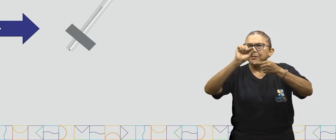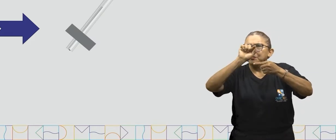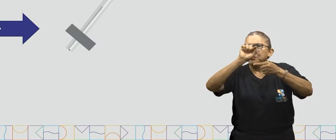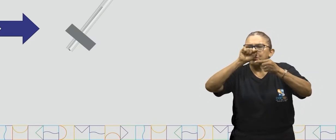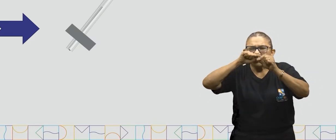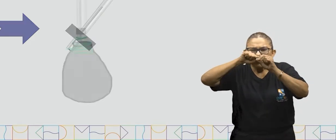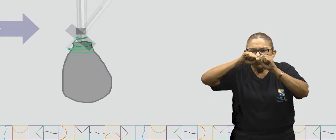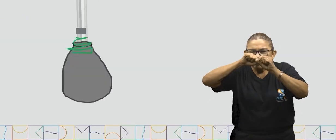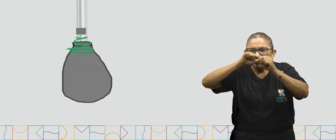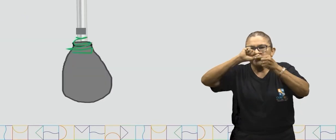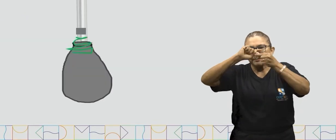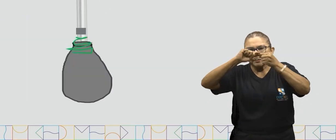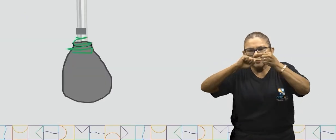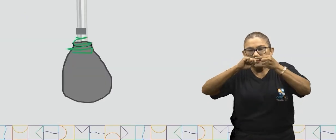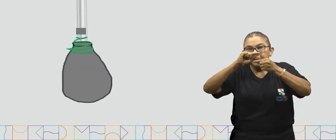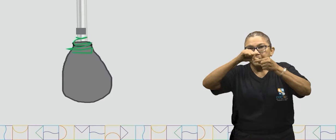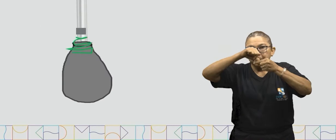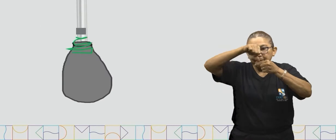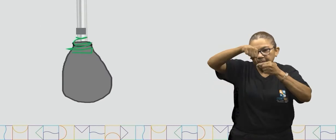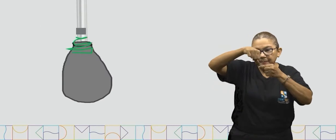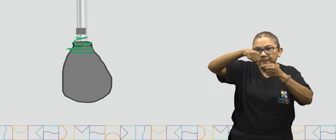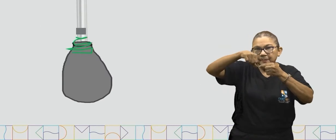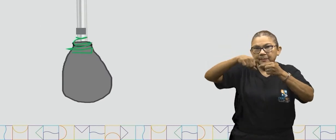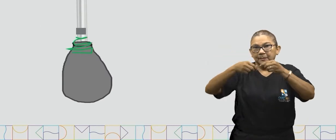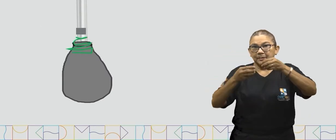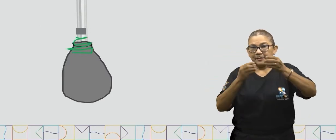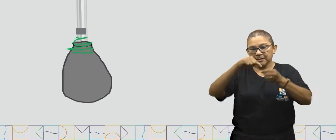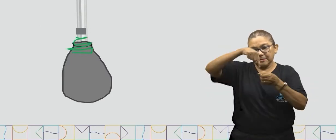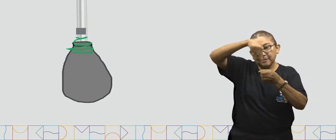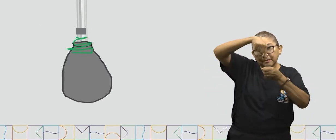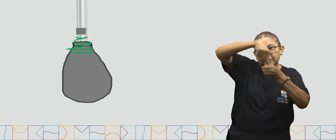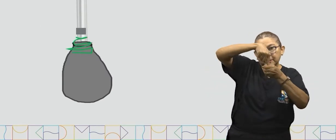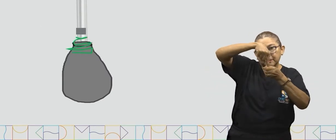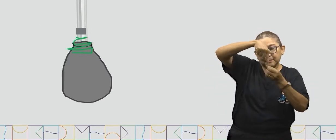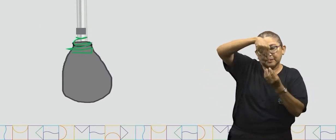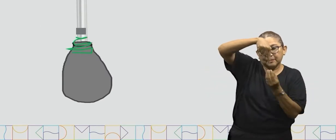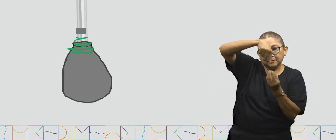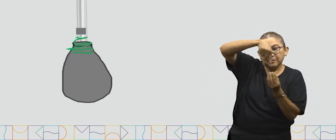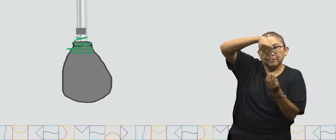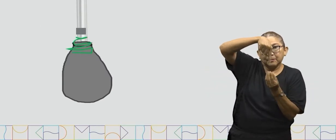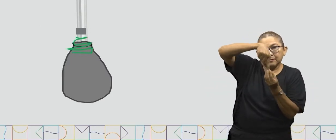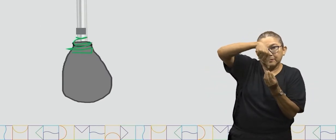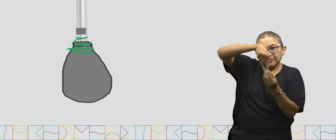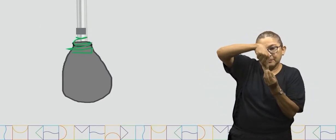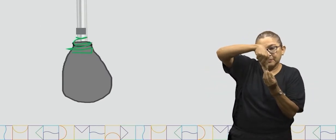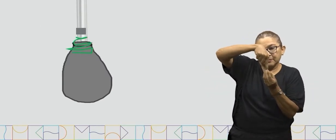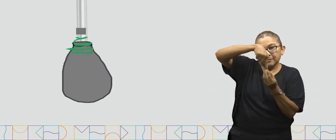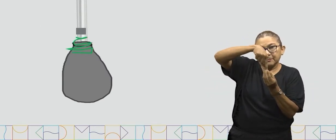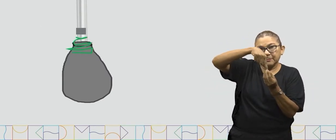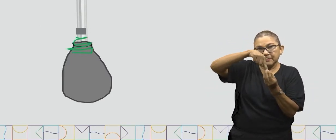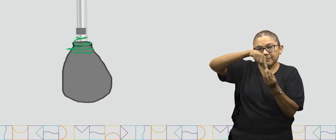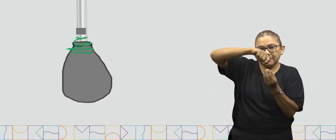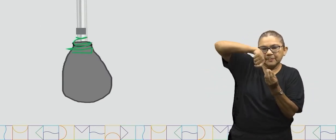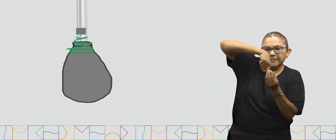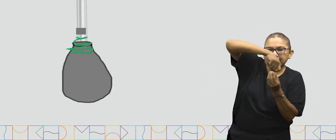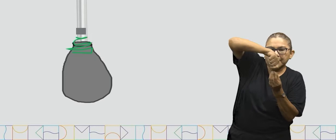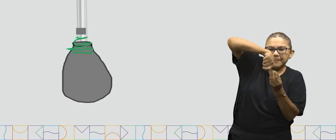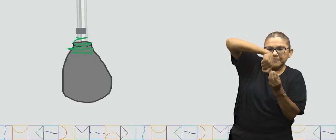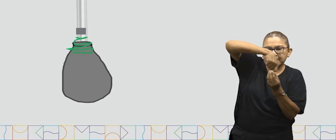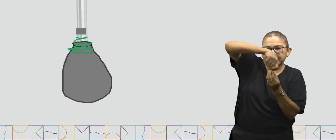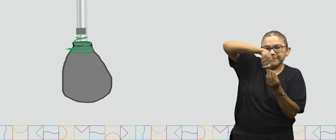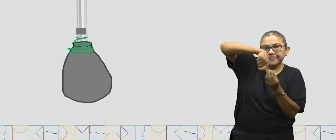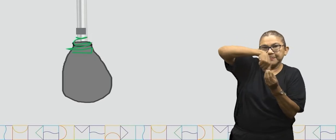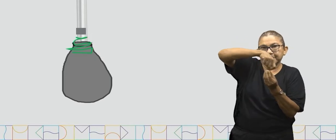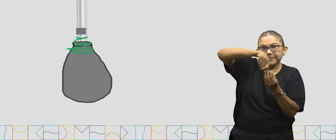nessas imagens. Terceiro passo, coloque na ponta de cada caneta um balão e use a linha